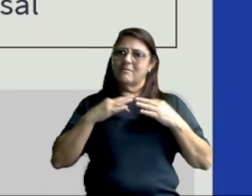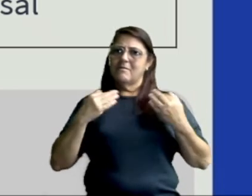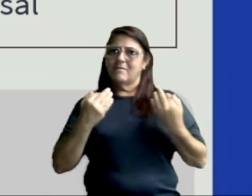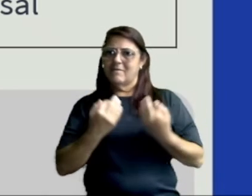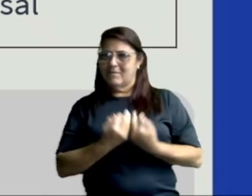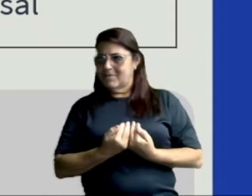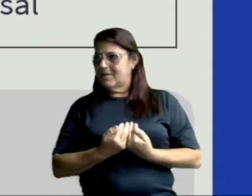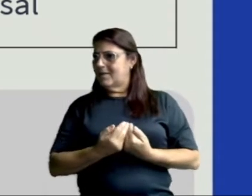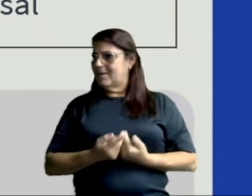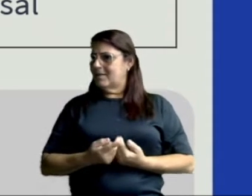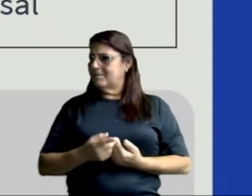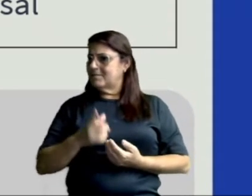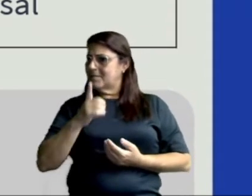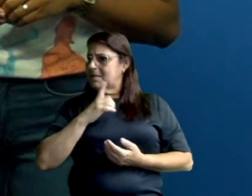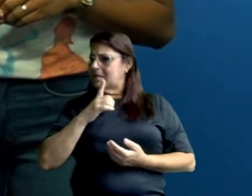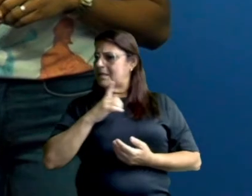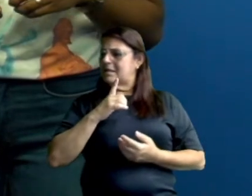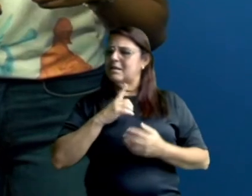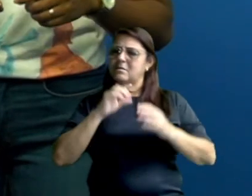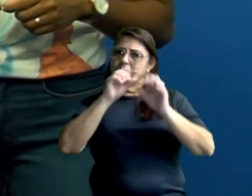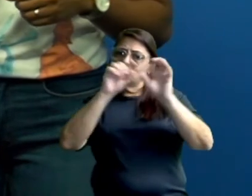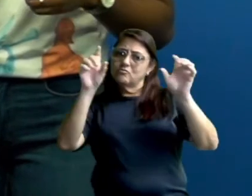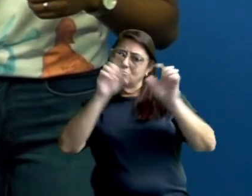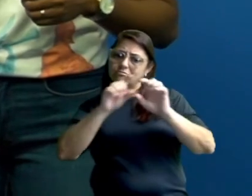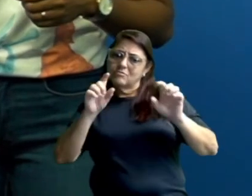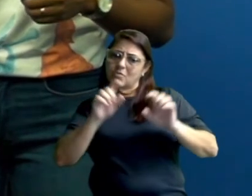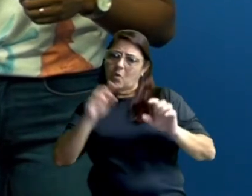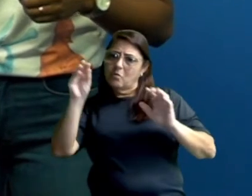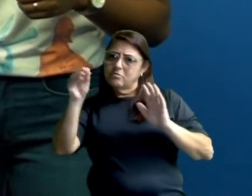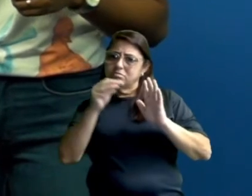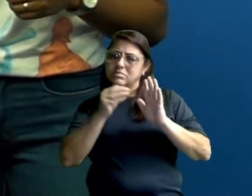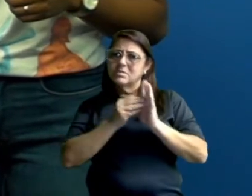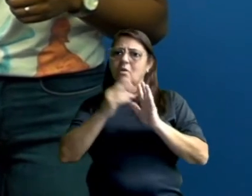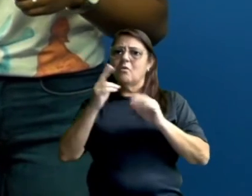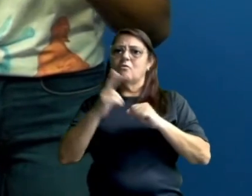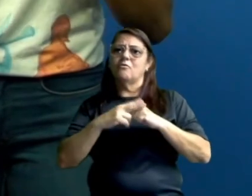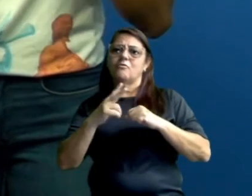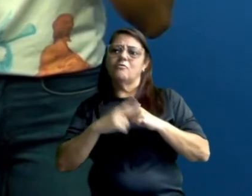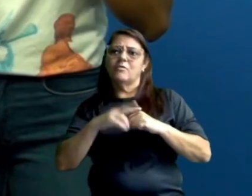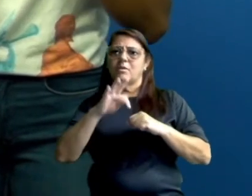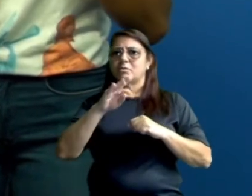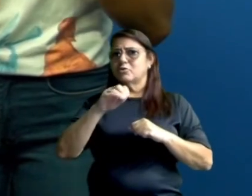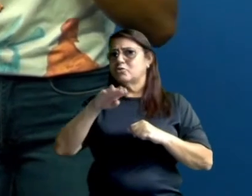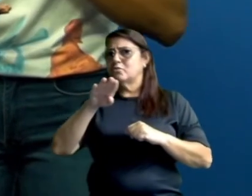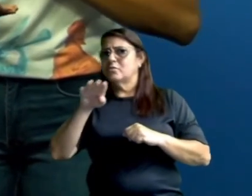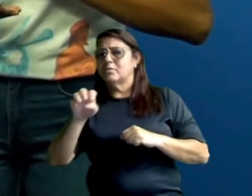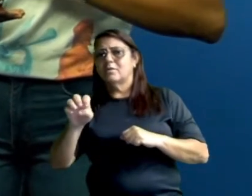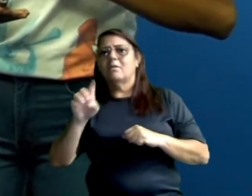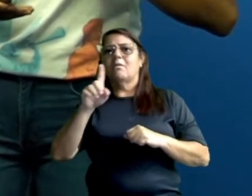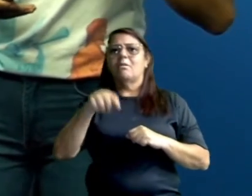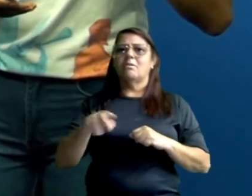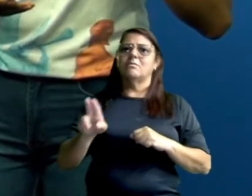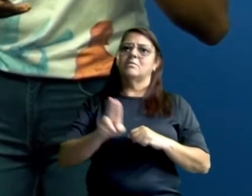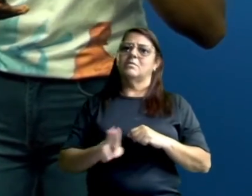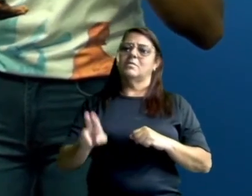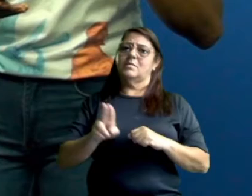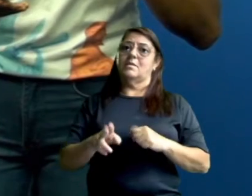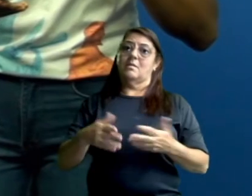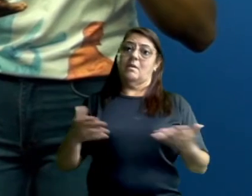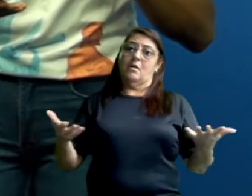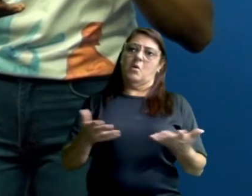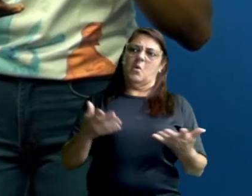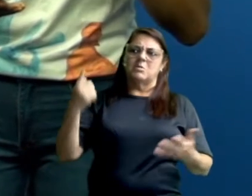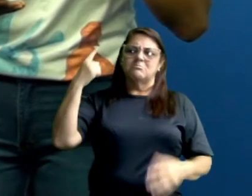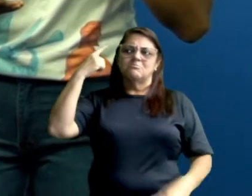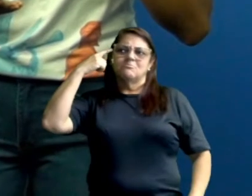nós temos aí, gente, o emprego de todos eles e as formas que o verbo to be são empregadas. Agora, se você ainda